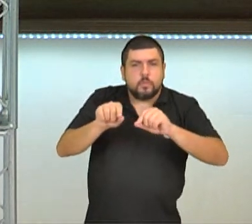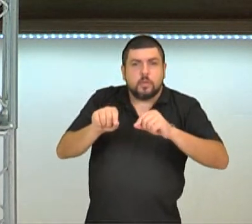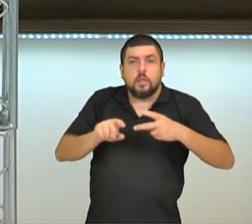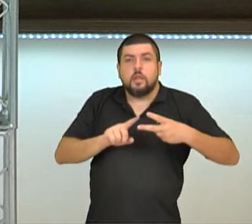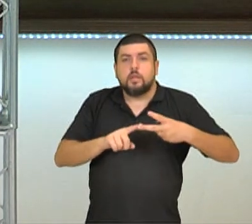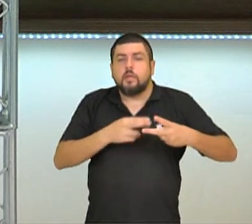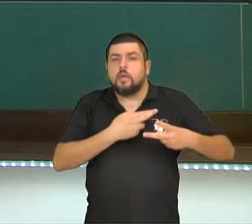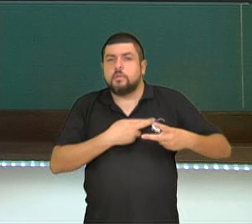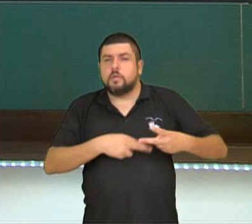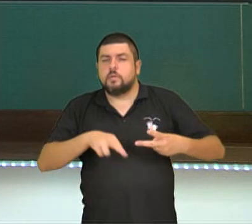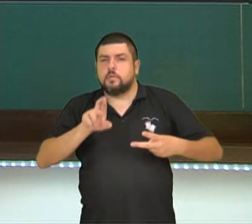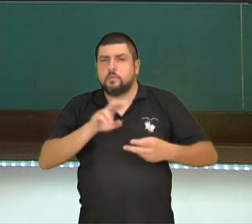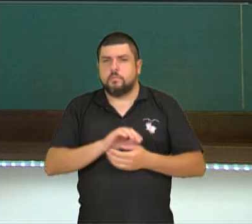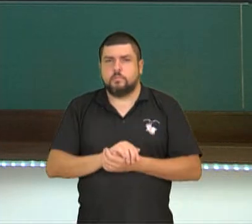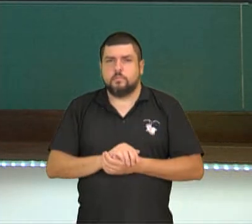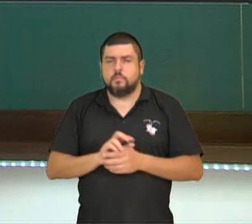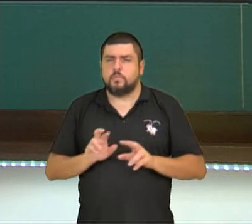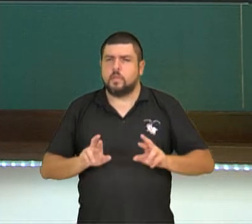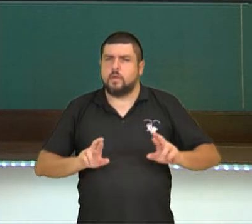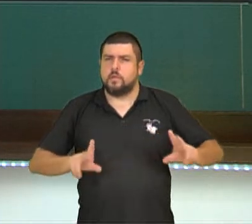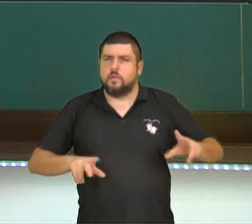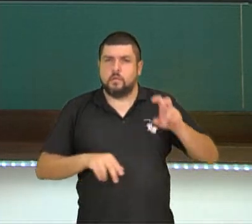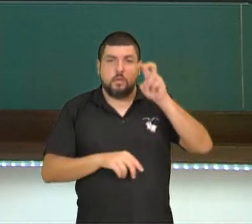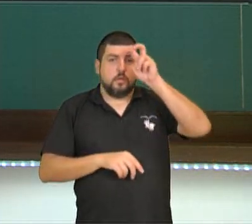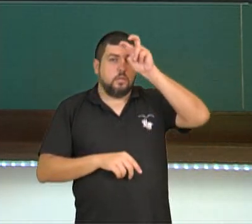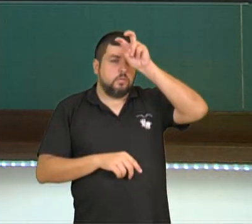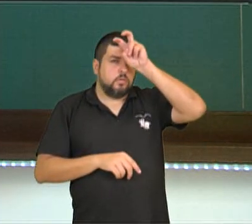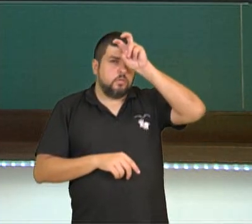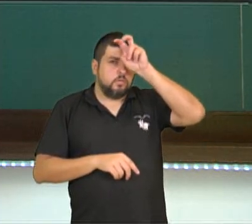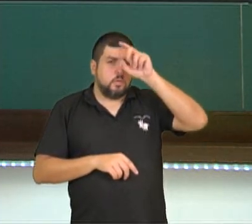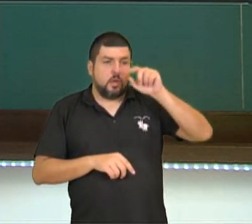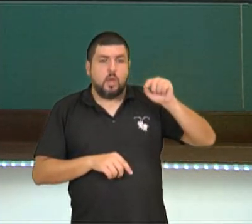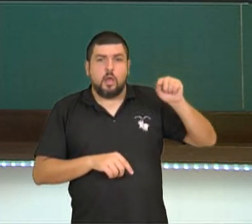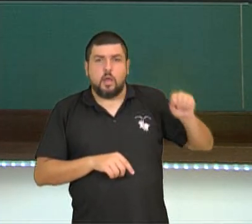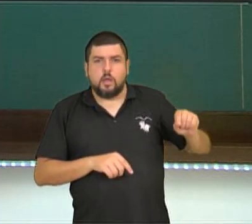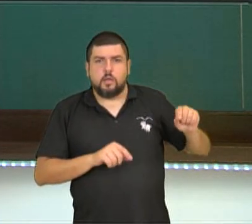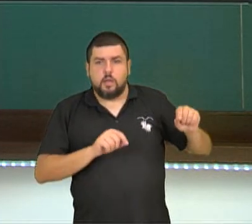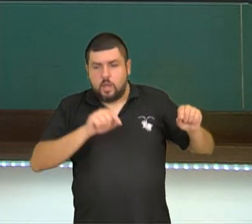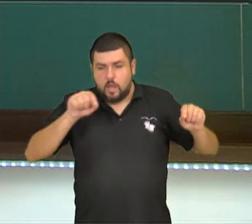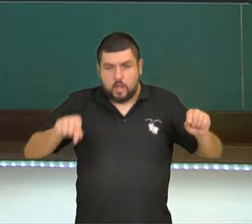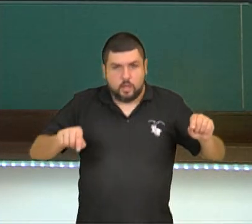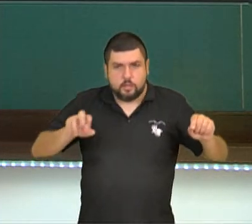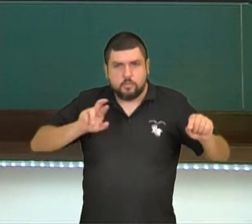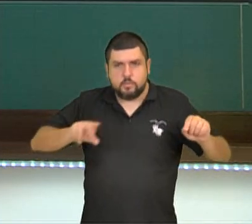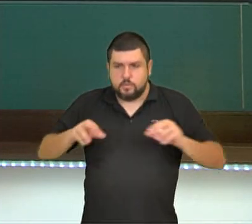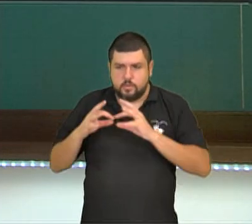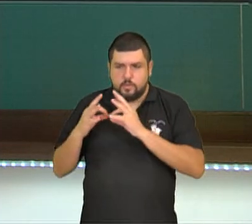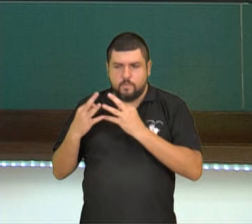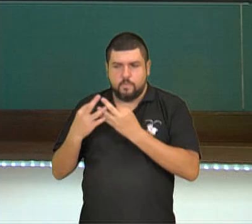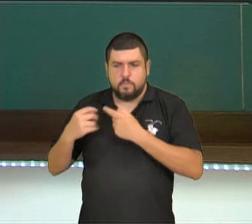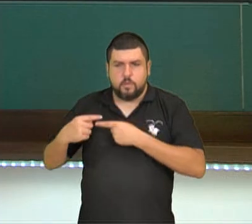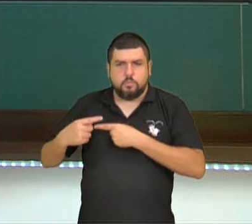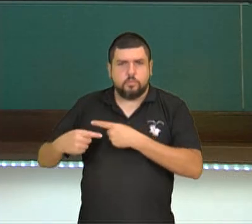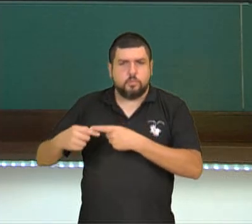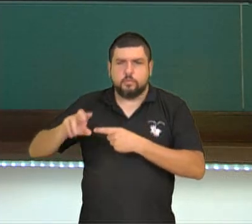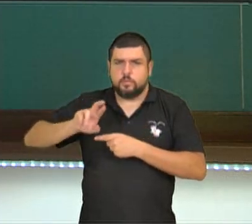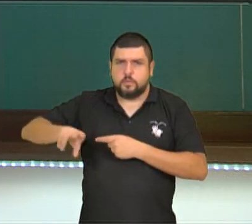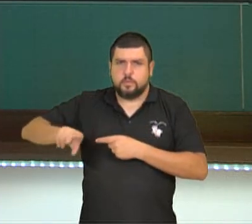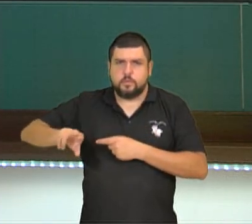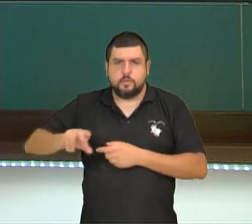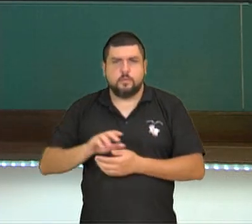é diferente do Egito, de outras civilizações, não era por dinastia, onde o pai passava o poder para o